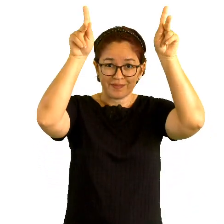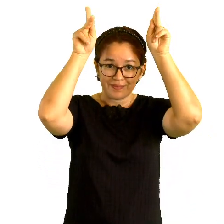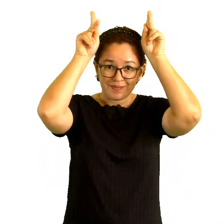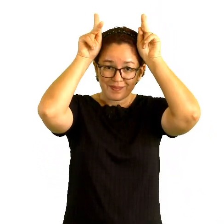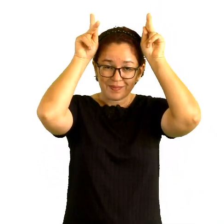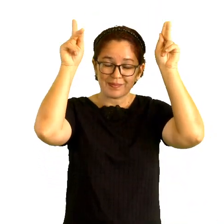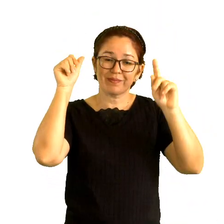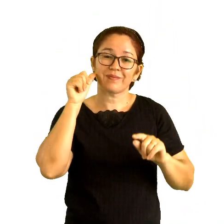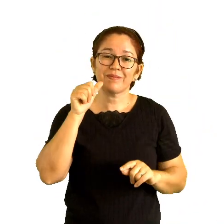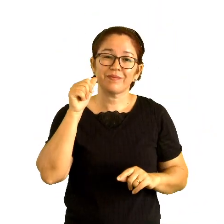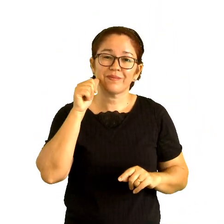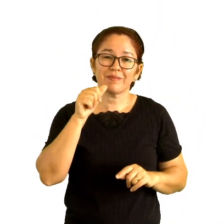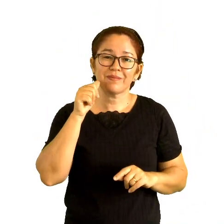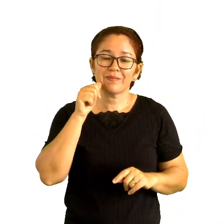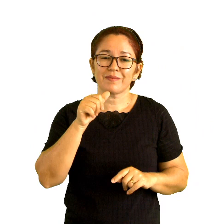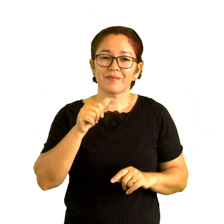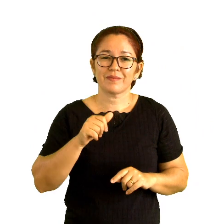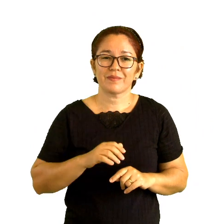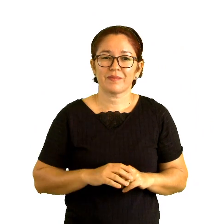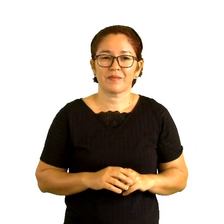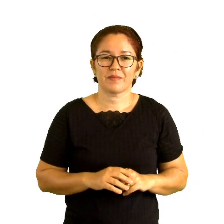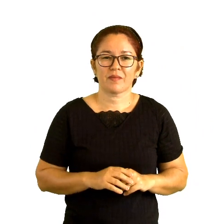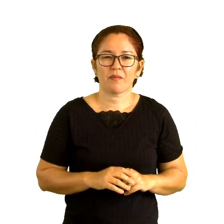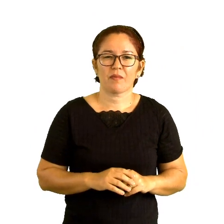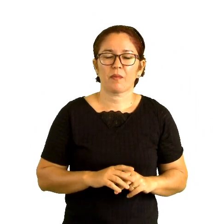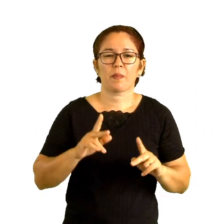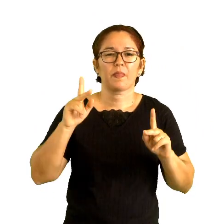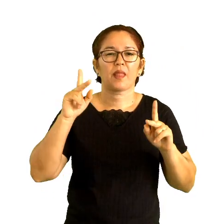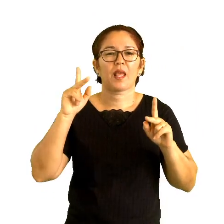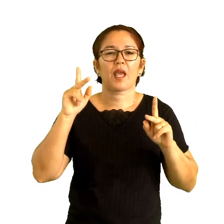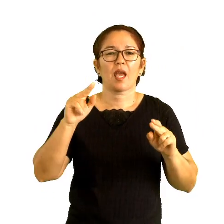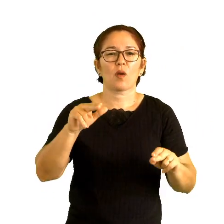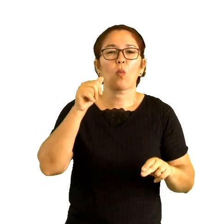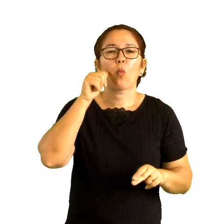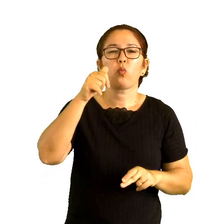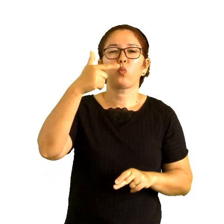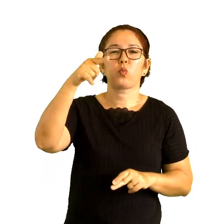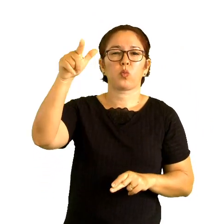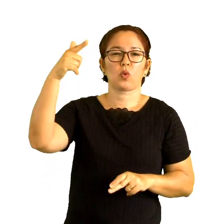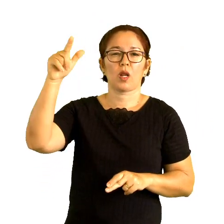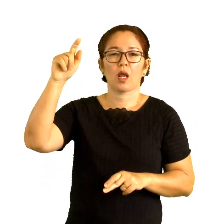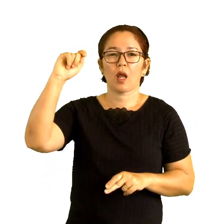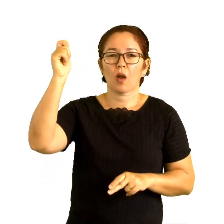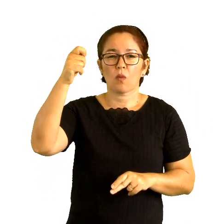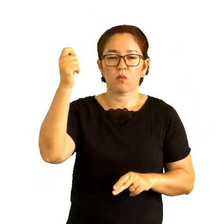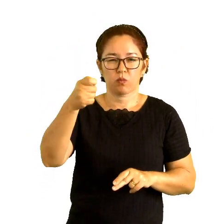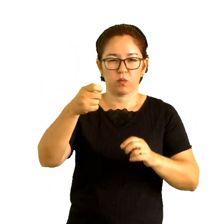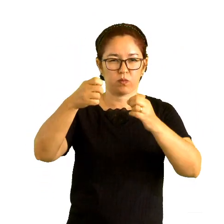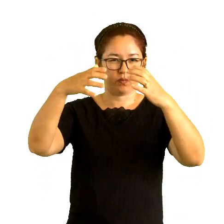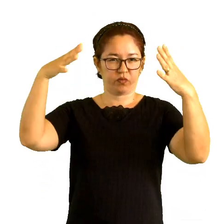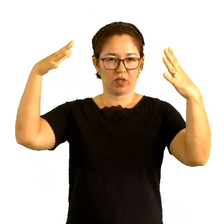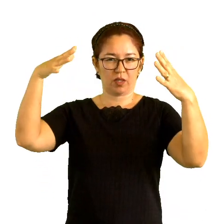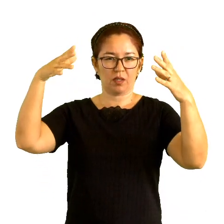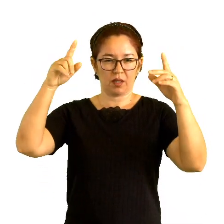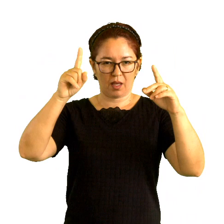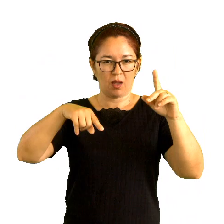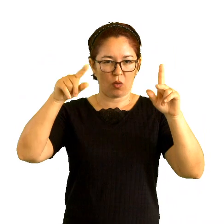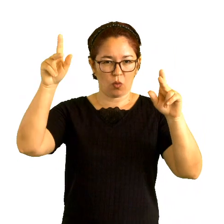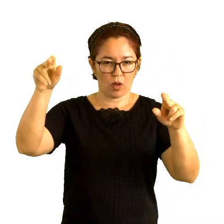possui uma atitude típica das heroínas de contos de fada? Letra